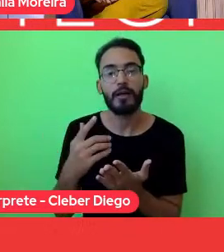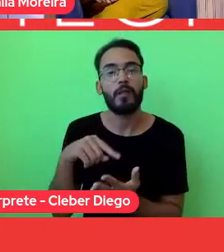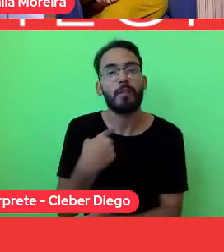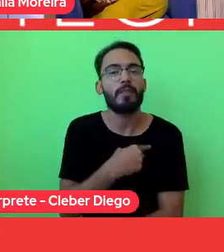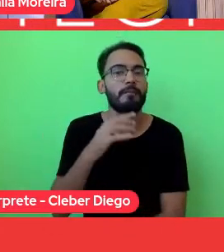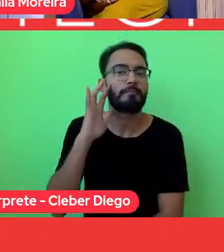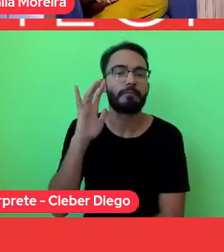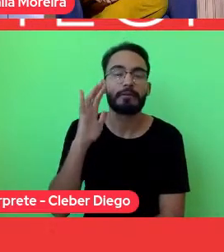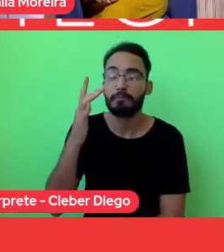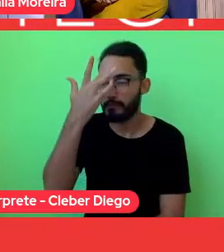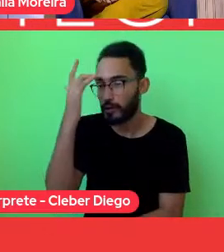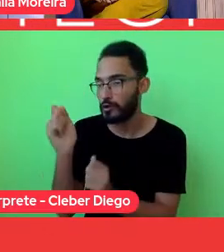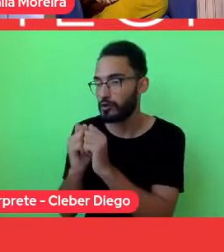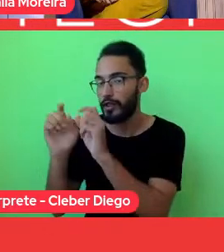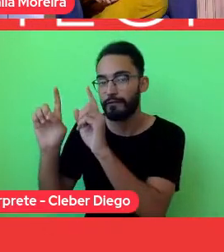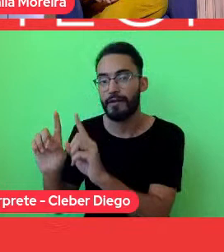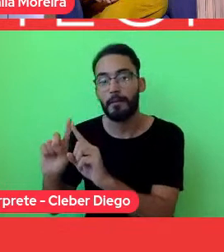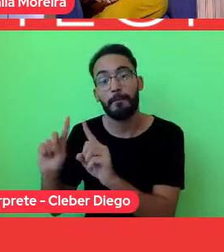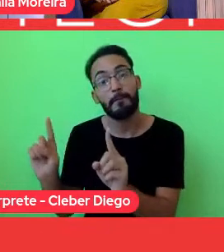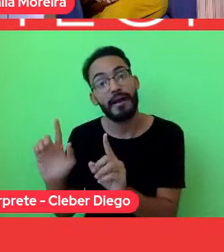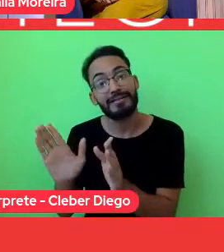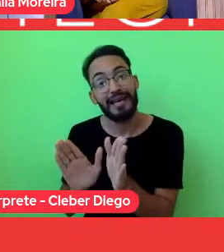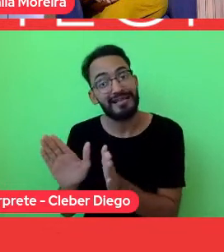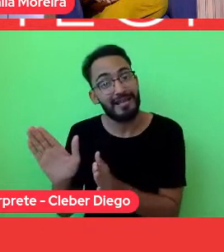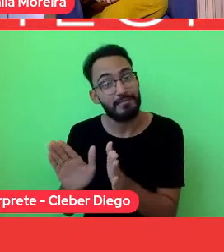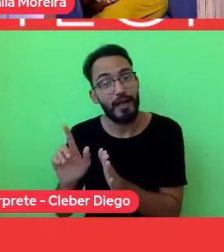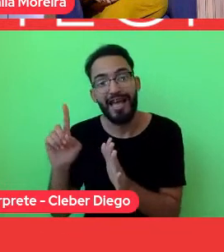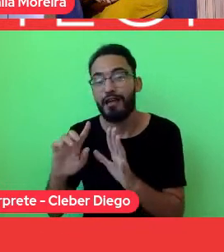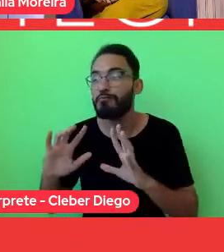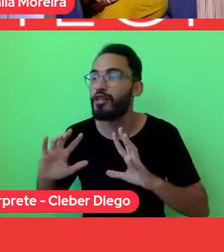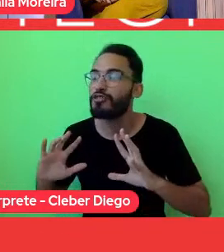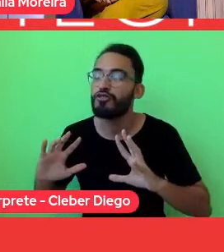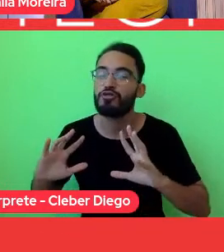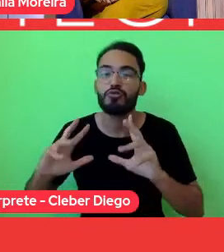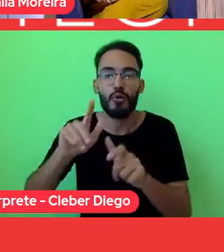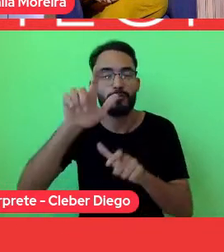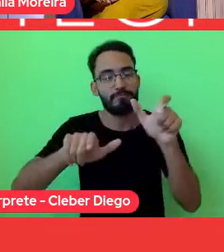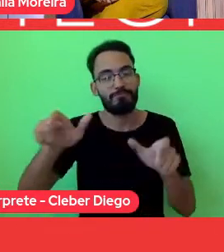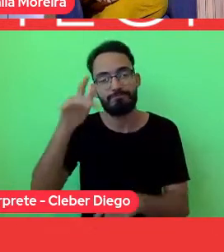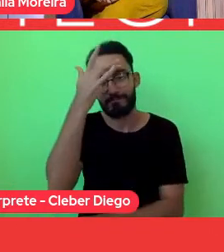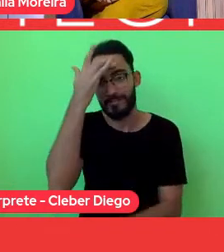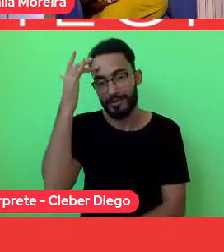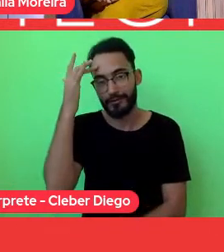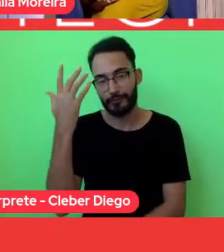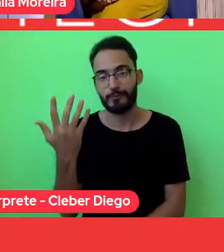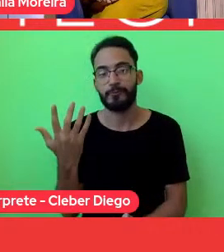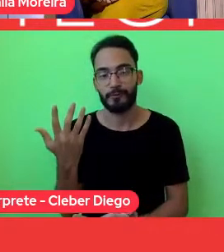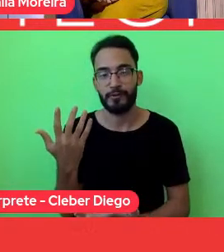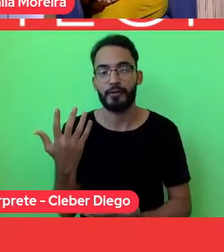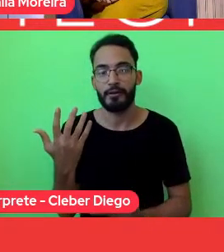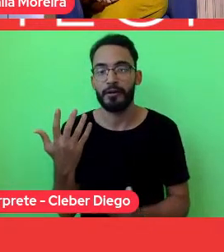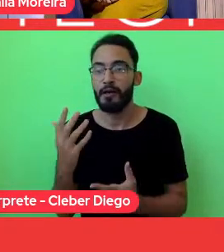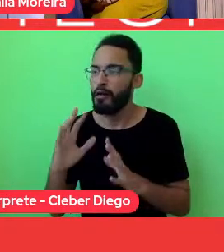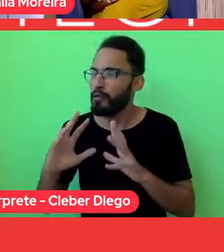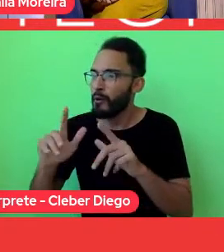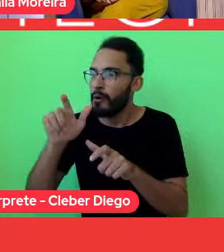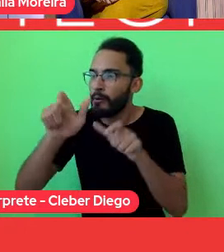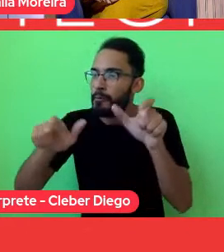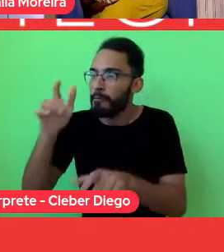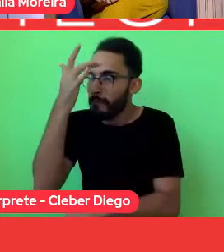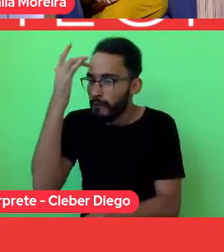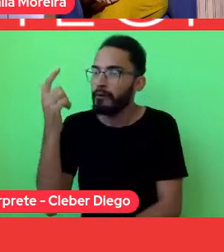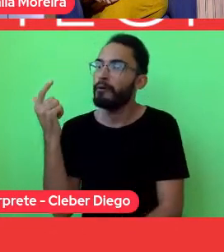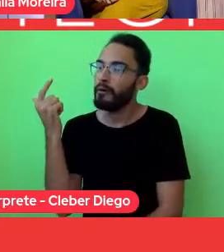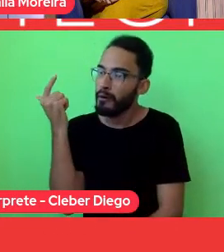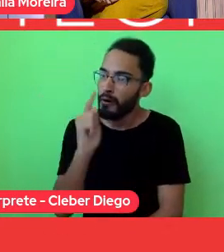pessoas com deficiência, só que acessibilidade é para todo mundo. O pressuposto da acessibilidade é que todas as pessoas tenham